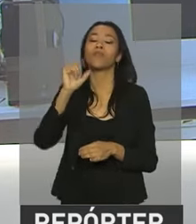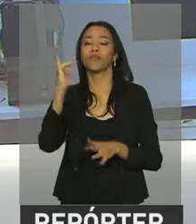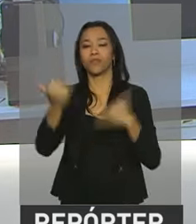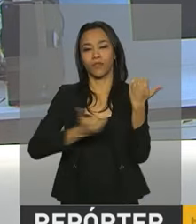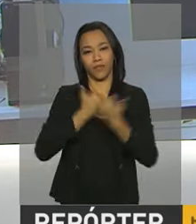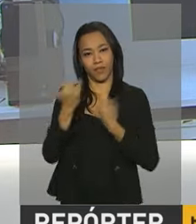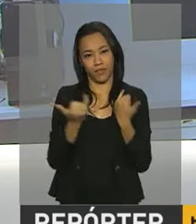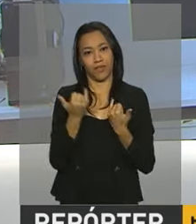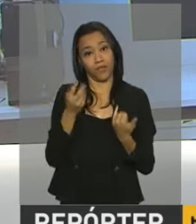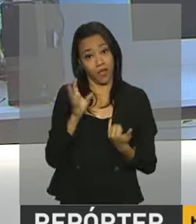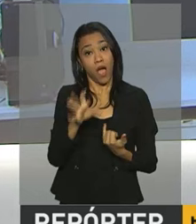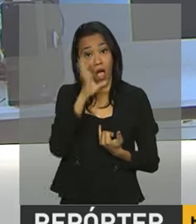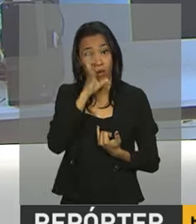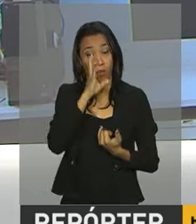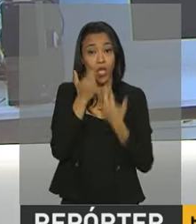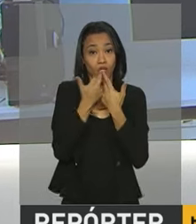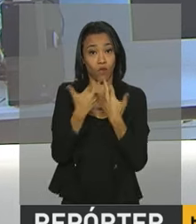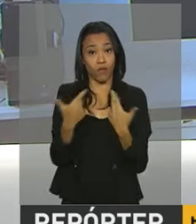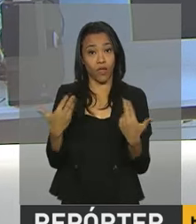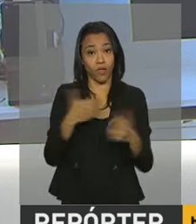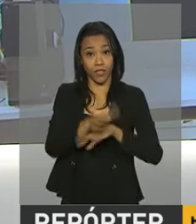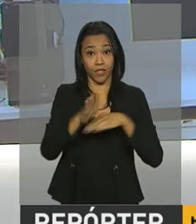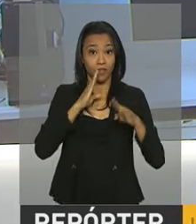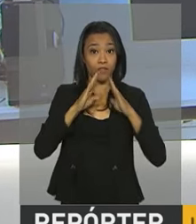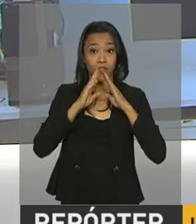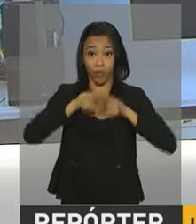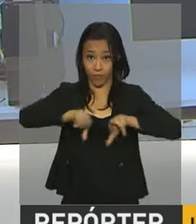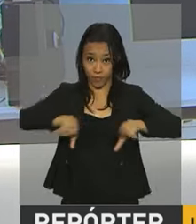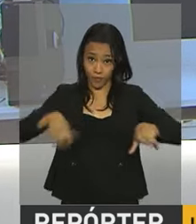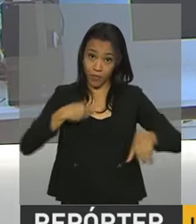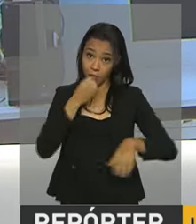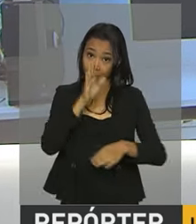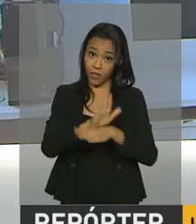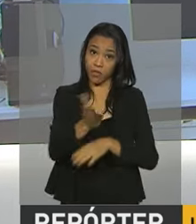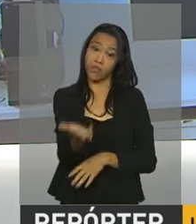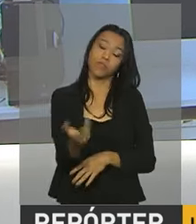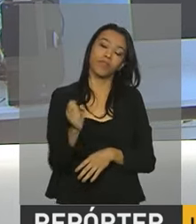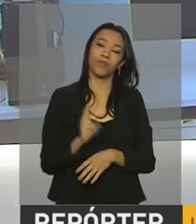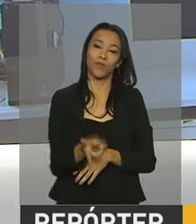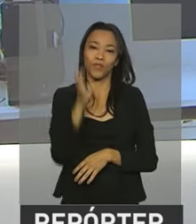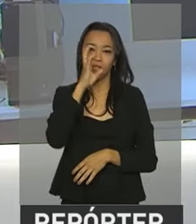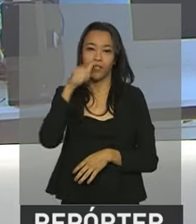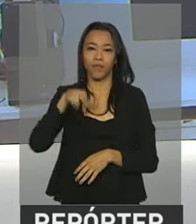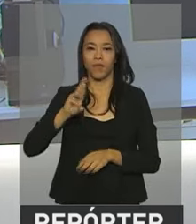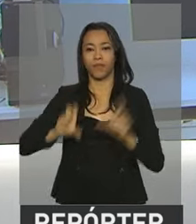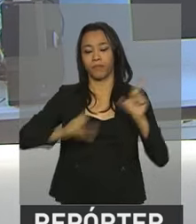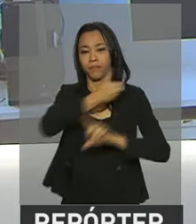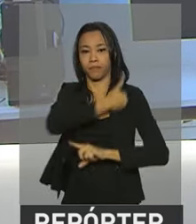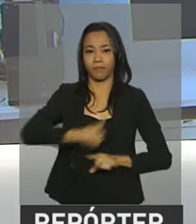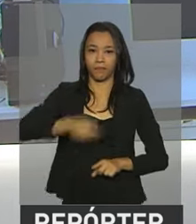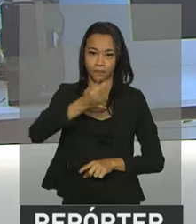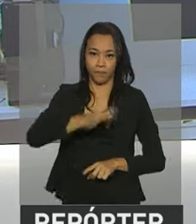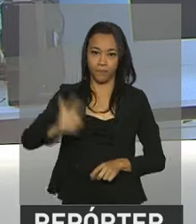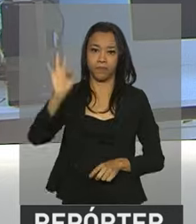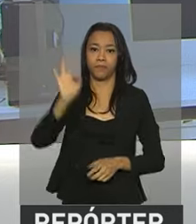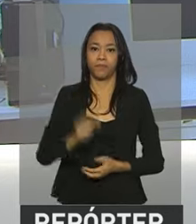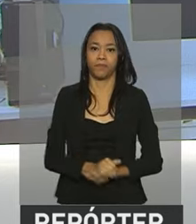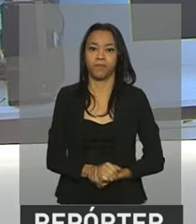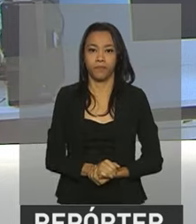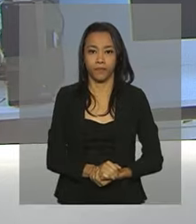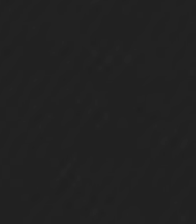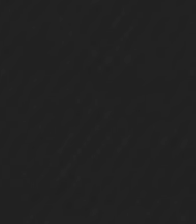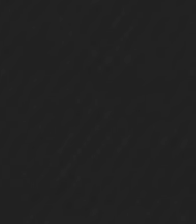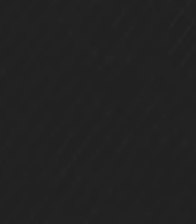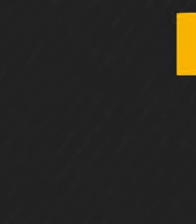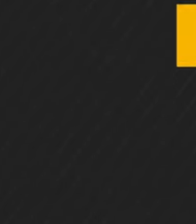NBR acompanhe também as novidades em nossas redes sociais Uma boa tarde para você e continue com a gente NBR a TV do Governo